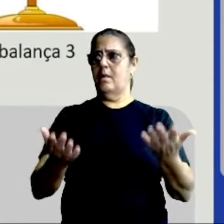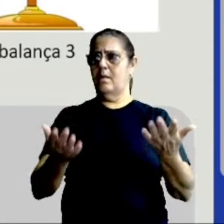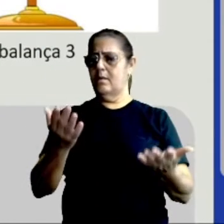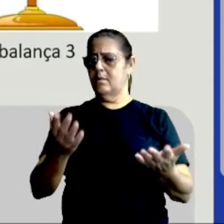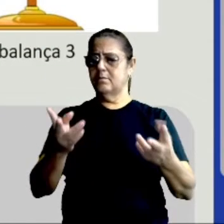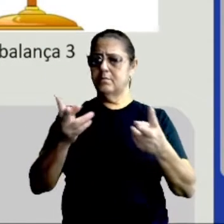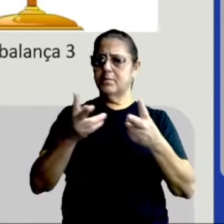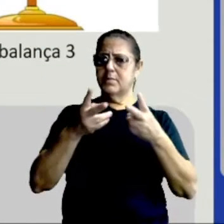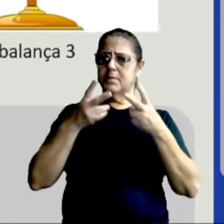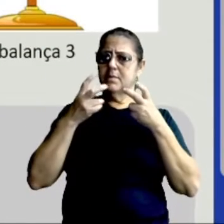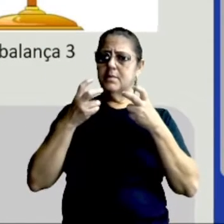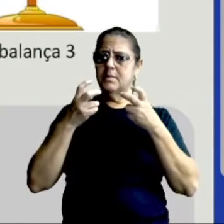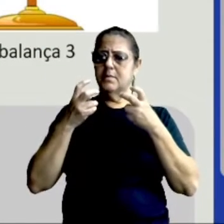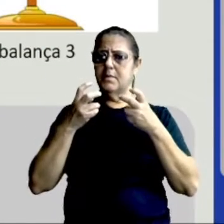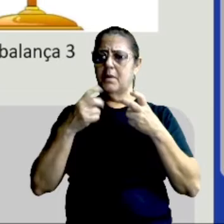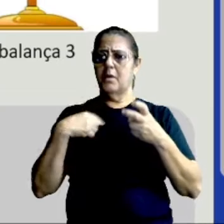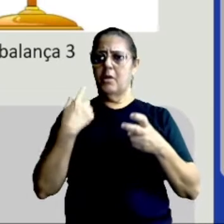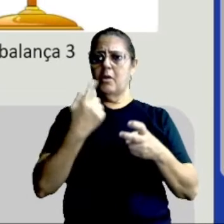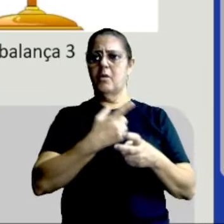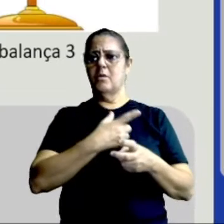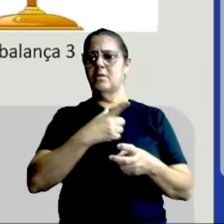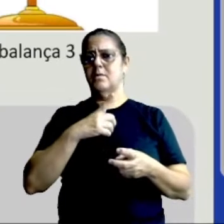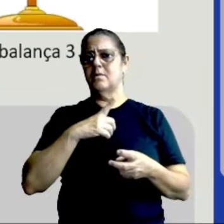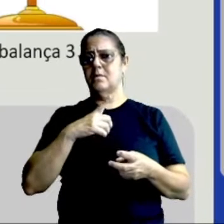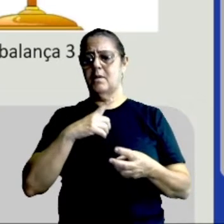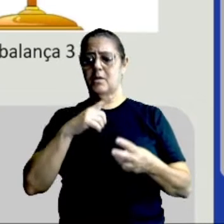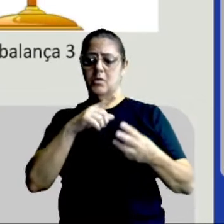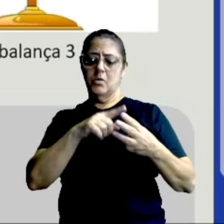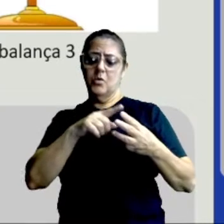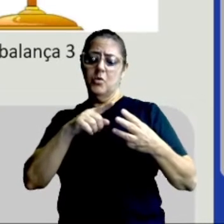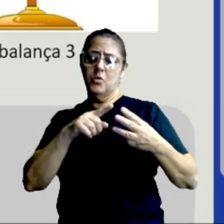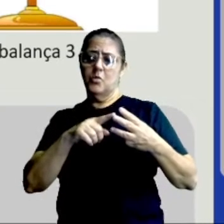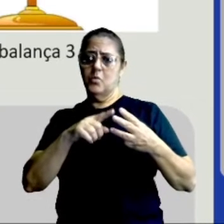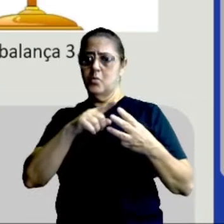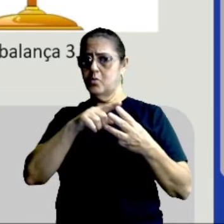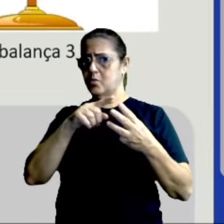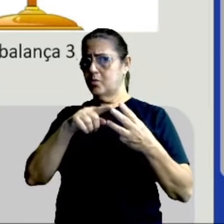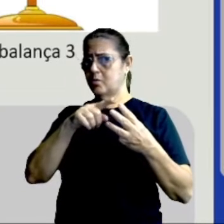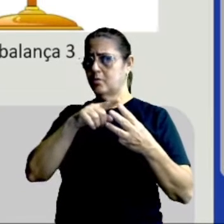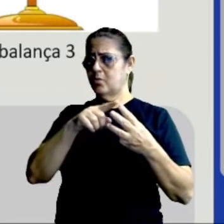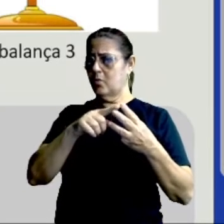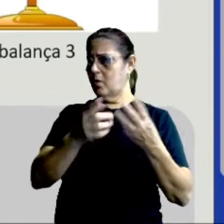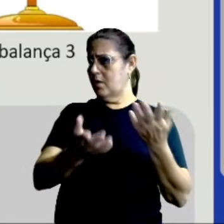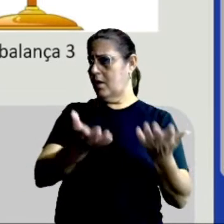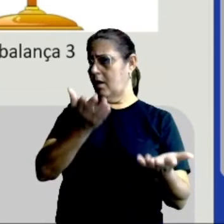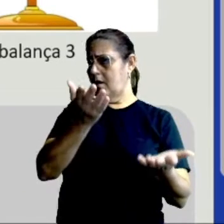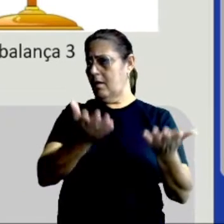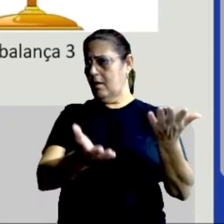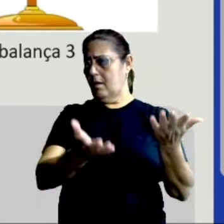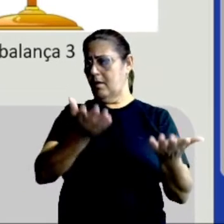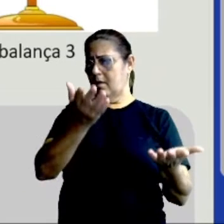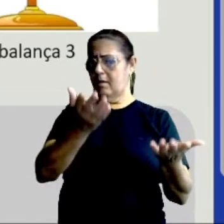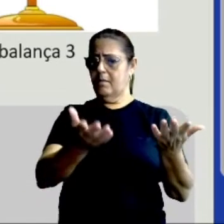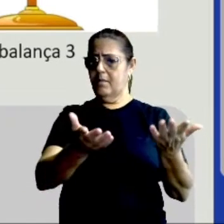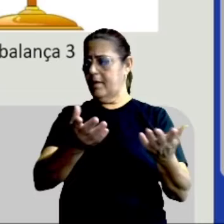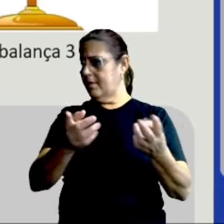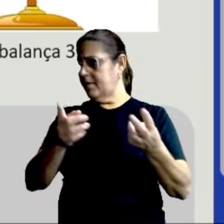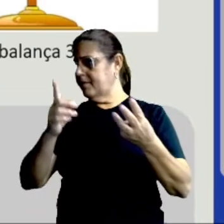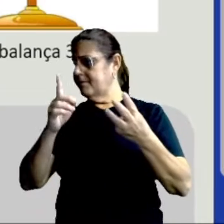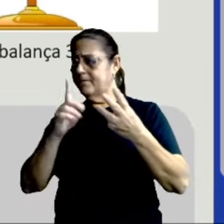vai perceber aqui, ó, que nós temos 2 balanças, as 2 primeiras equilibradas, tá?